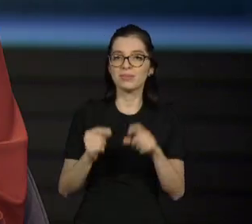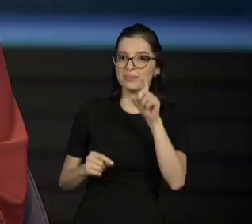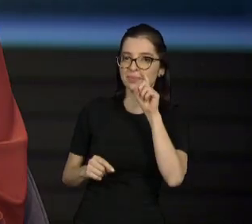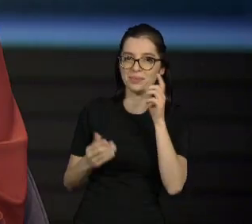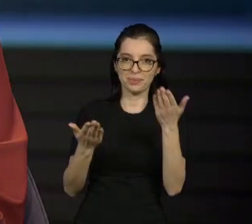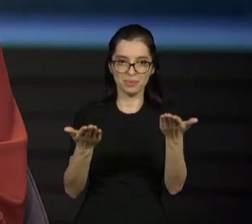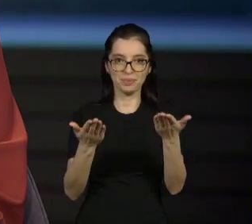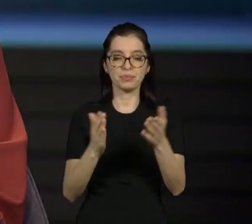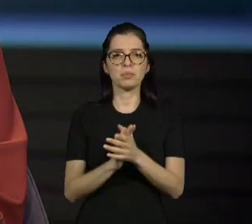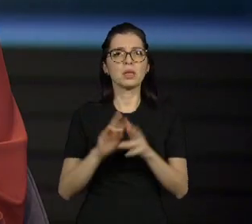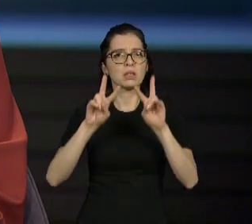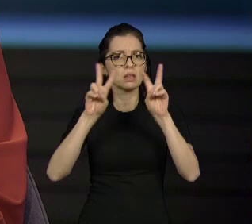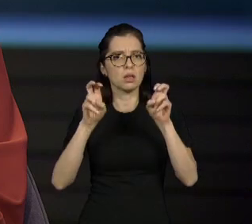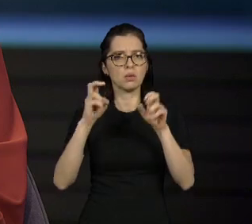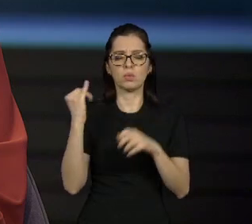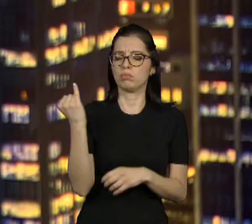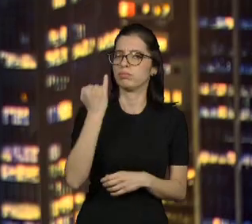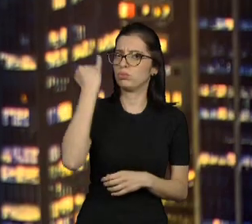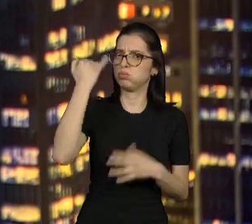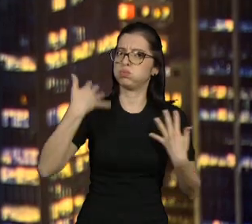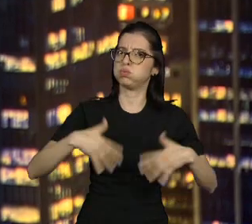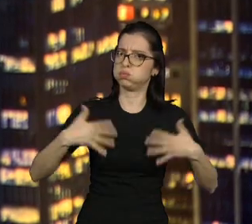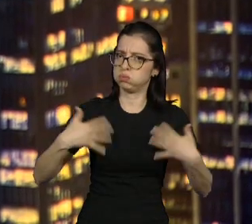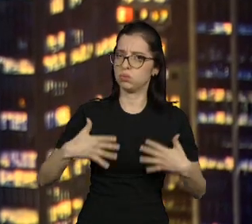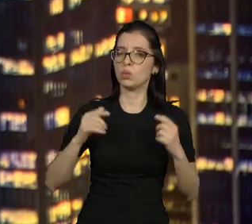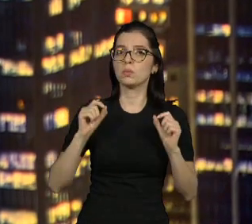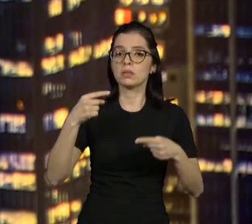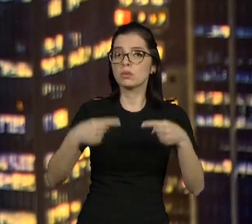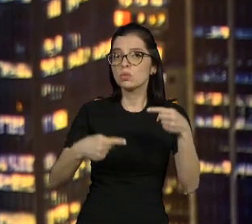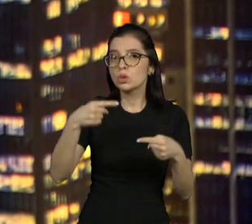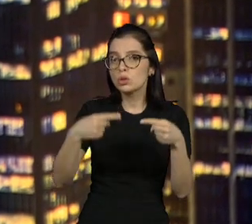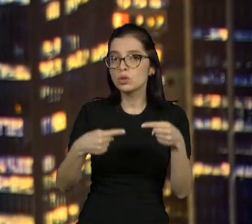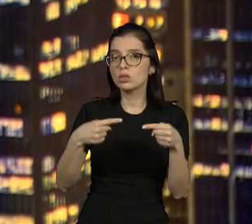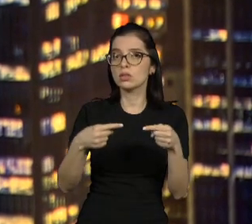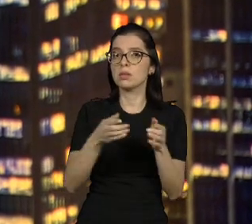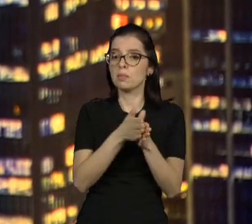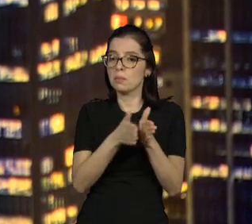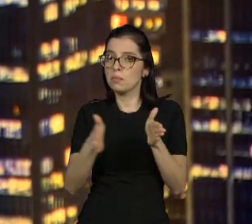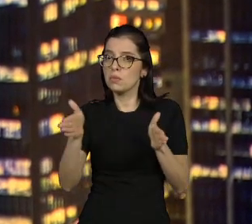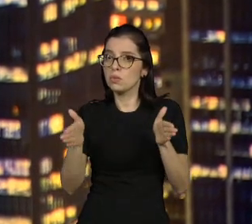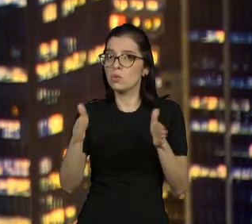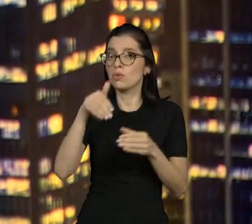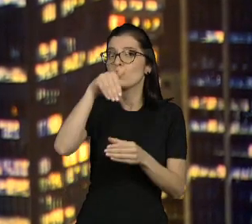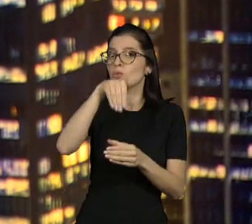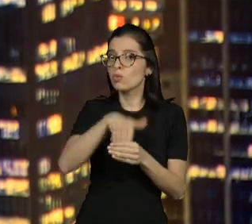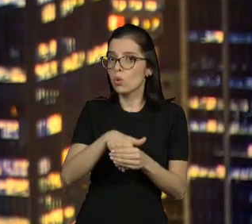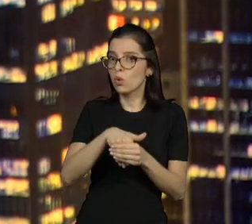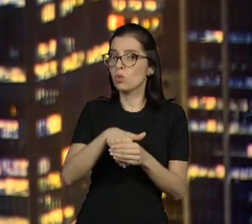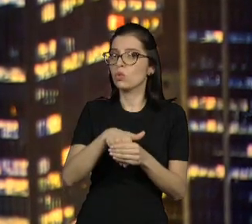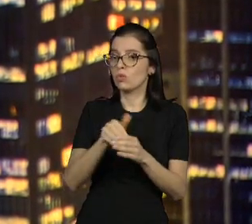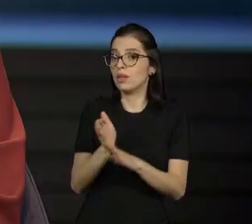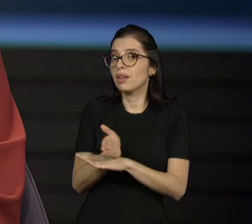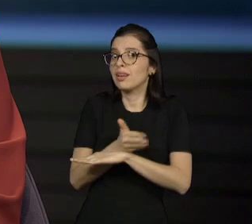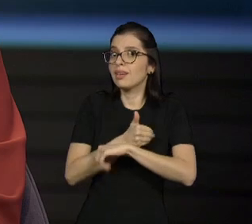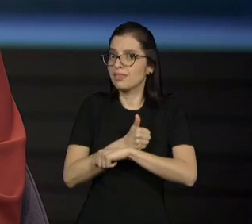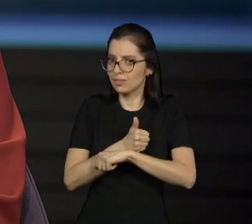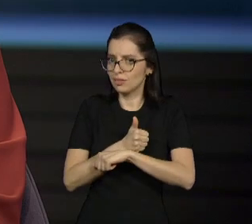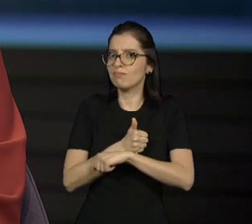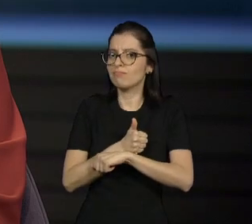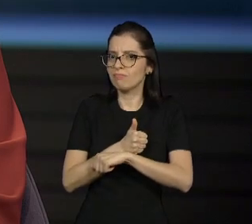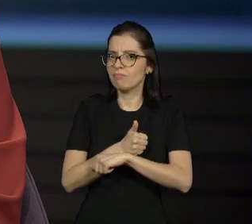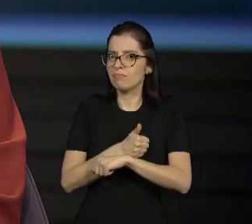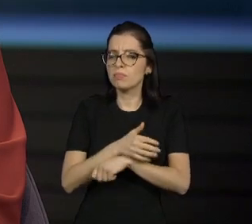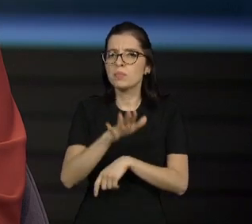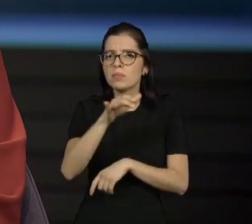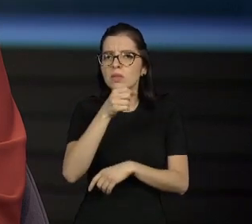tema mais importante que a gente vai discutir aqui nessa série pré-eleitoral. A gente viu na reportagem, Vera, no começo, a mãe dizendo